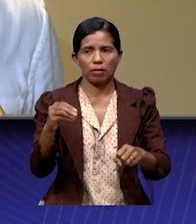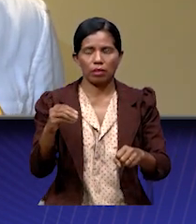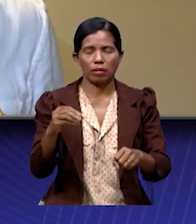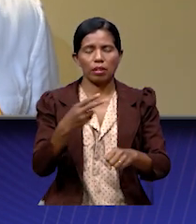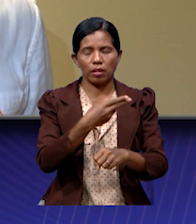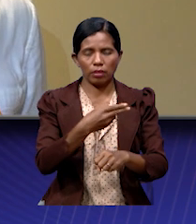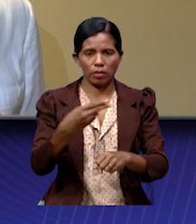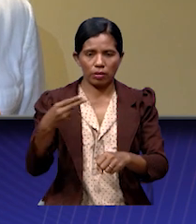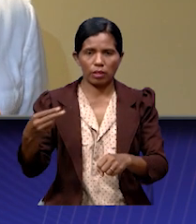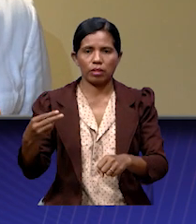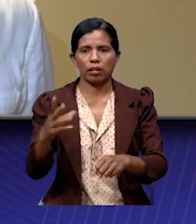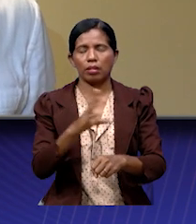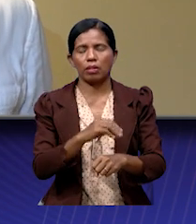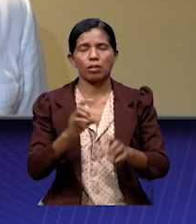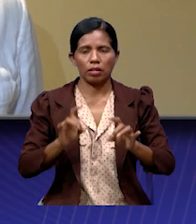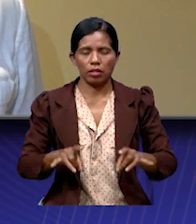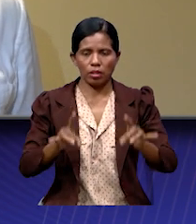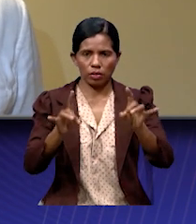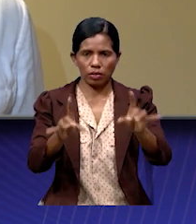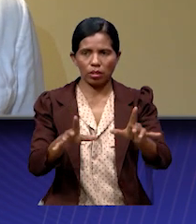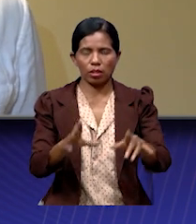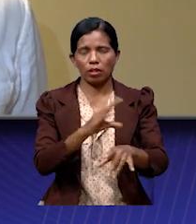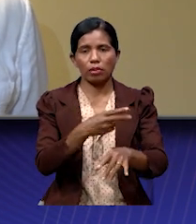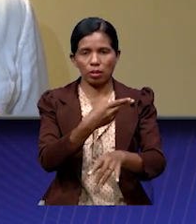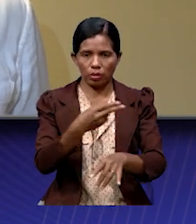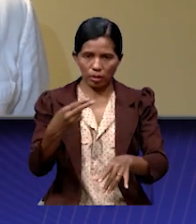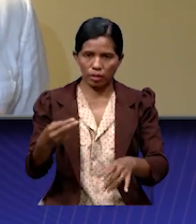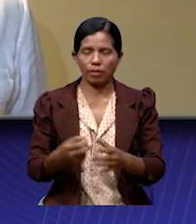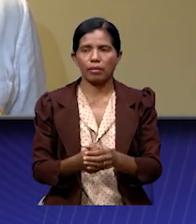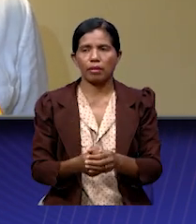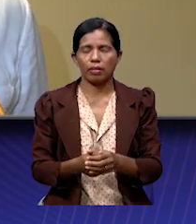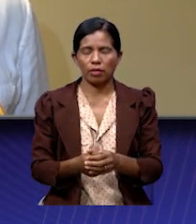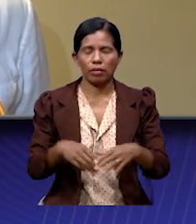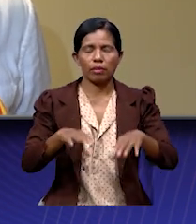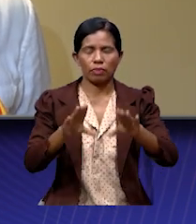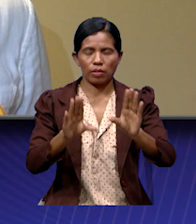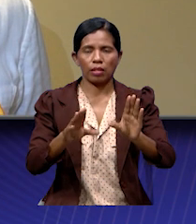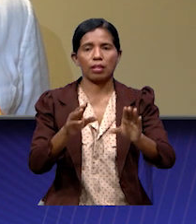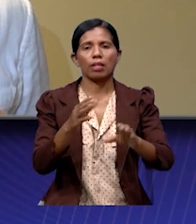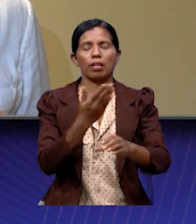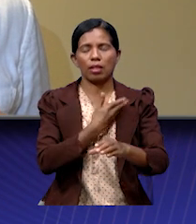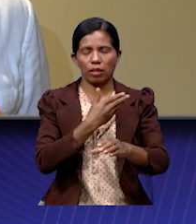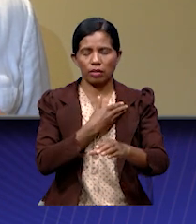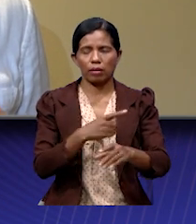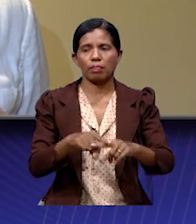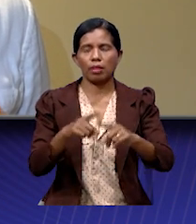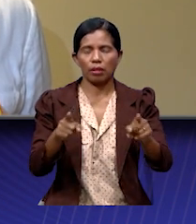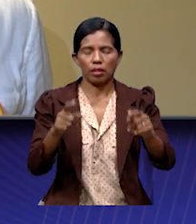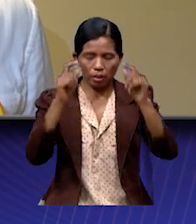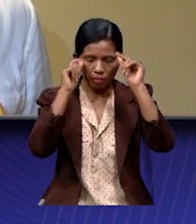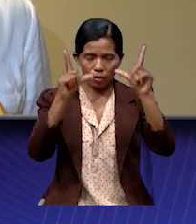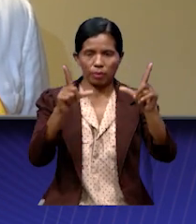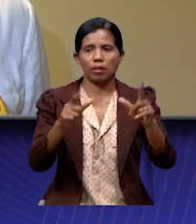Malaysia mos no ia Australia no ia Indonesia mos sae hotu mas Timornia se ia